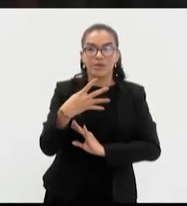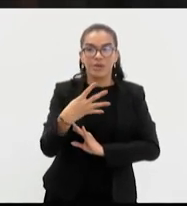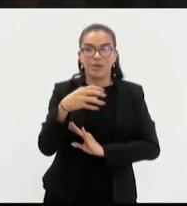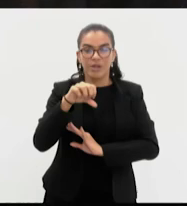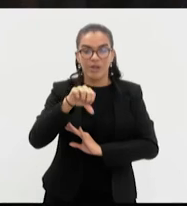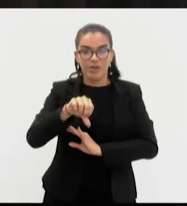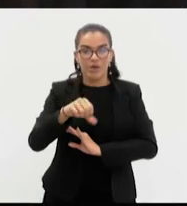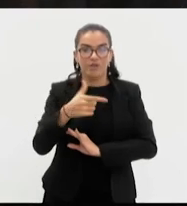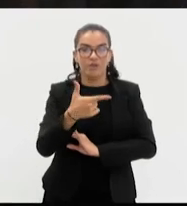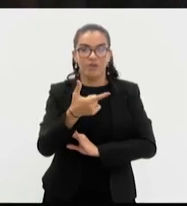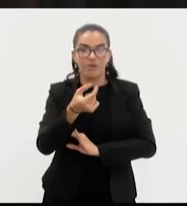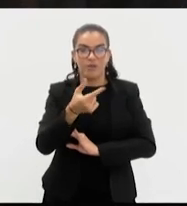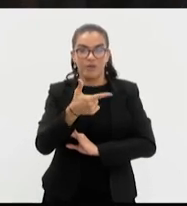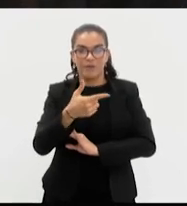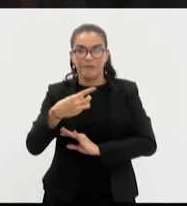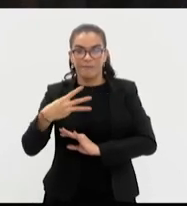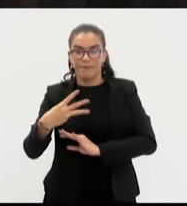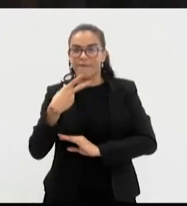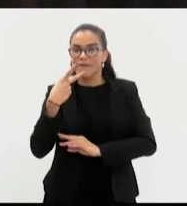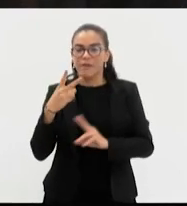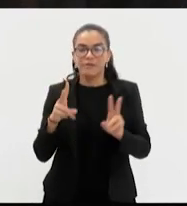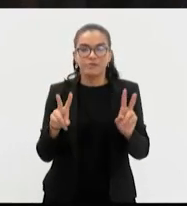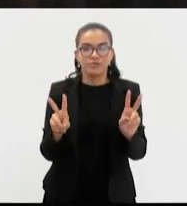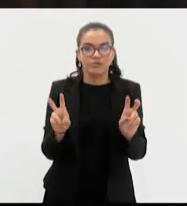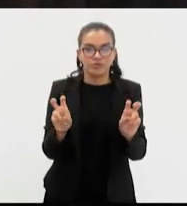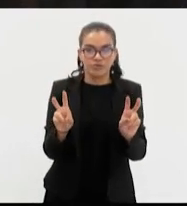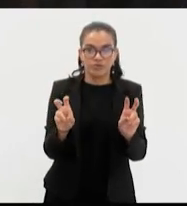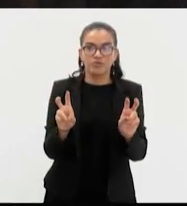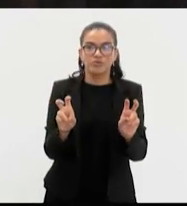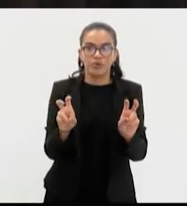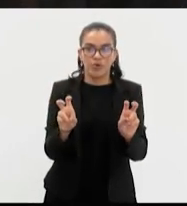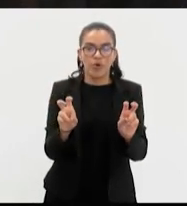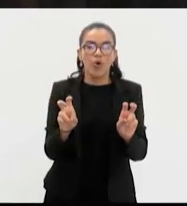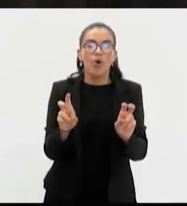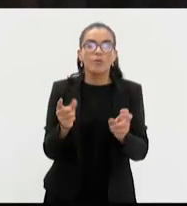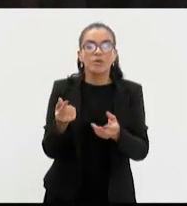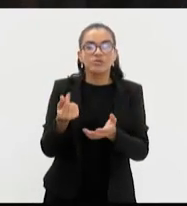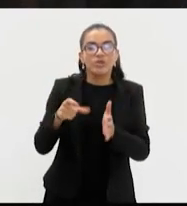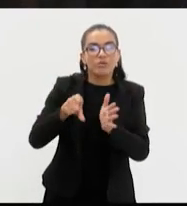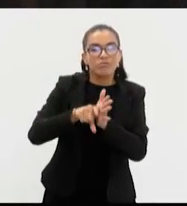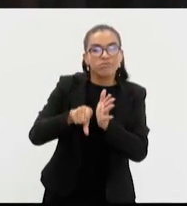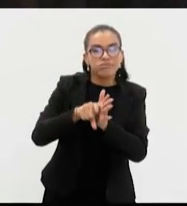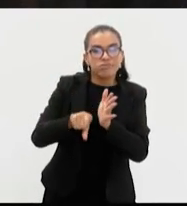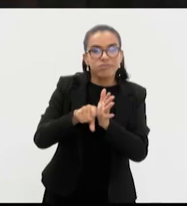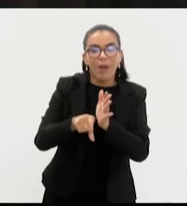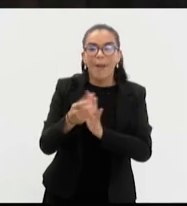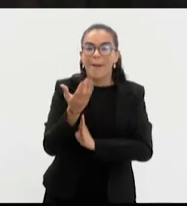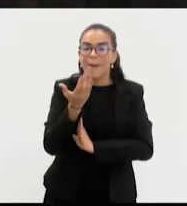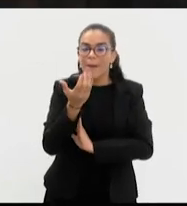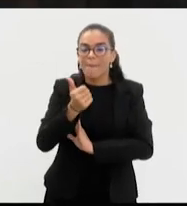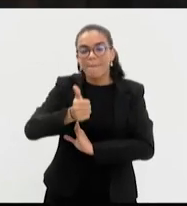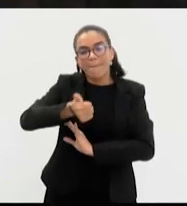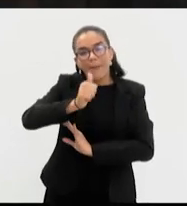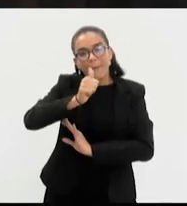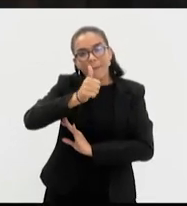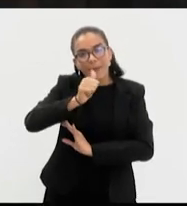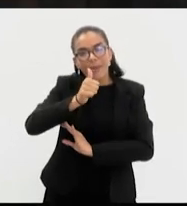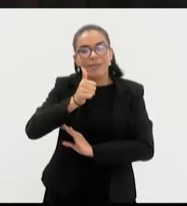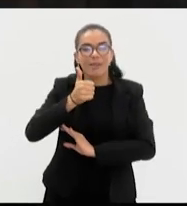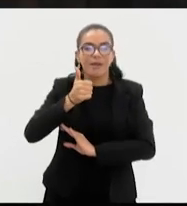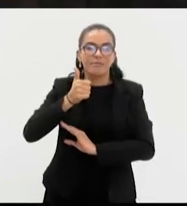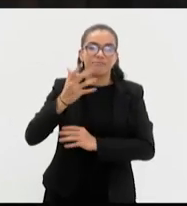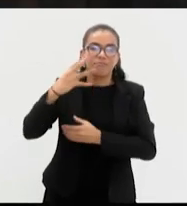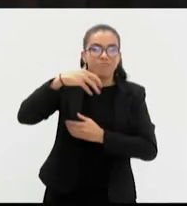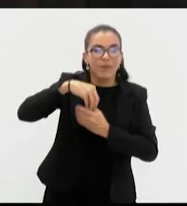de 23 que diz respeito às tributação das bebidas açucaradas e aqui eu tô